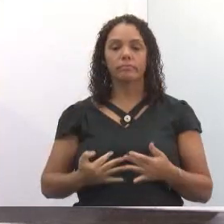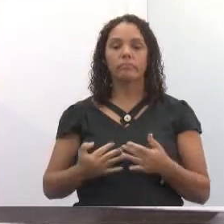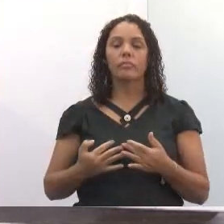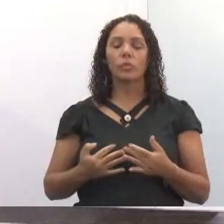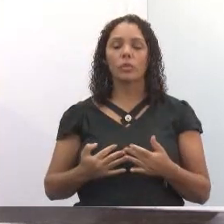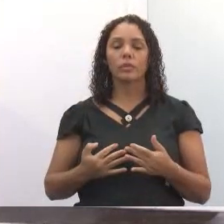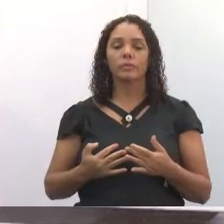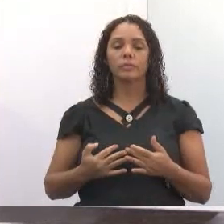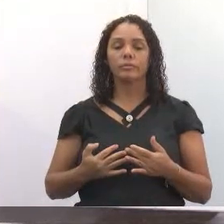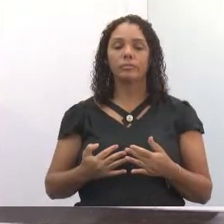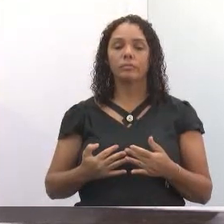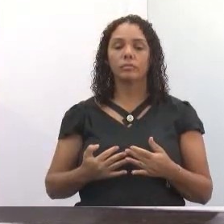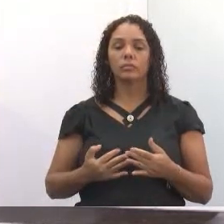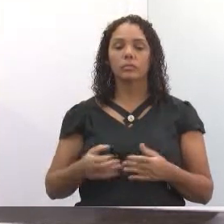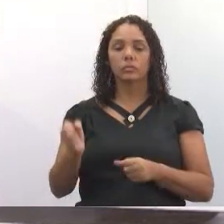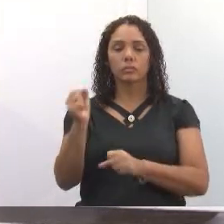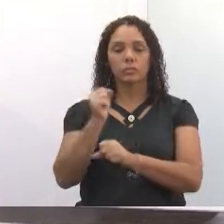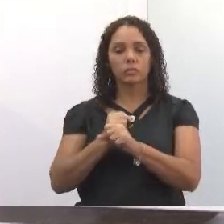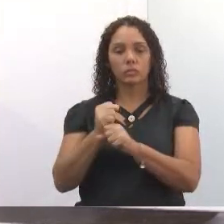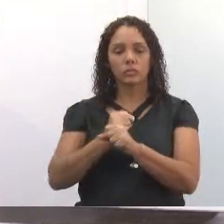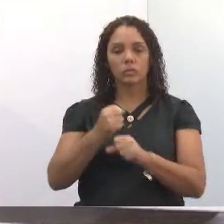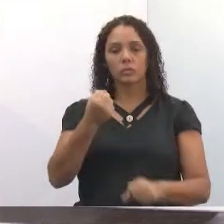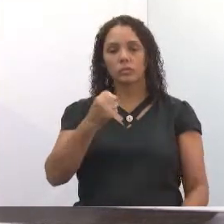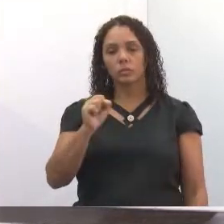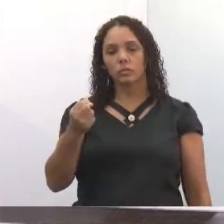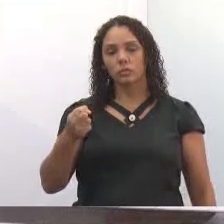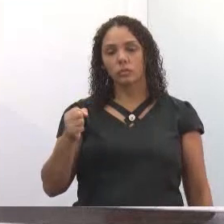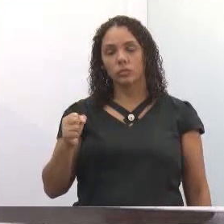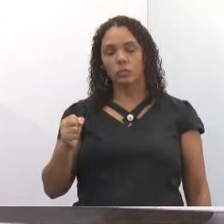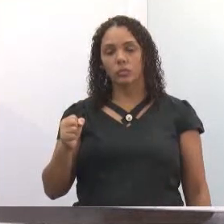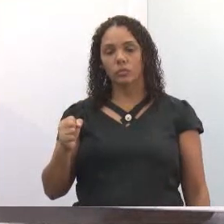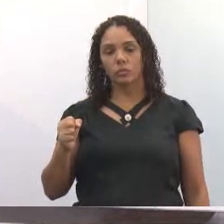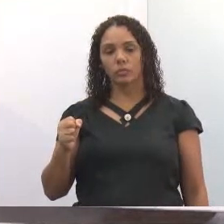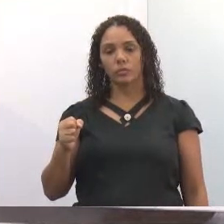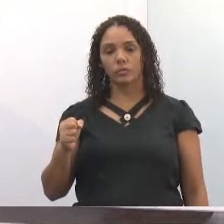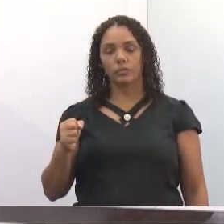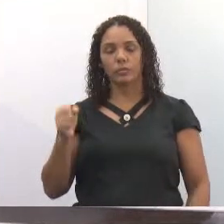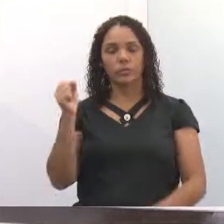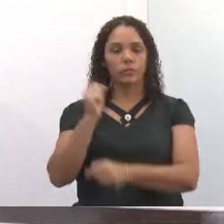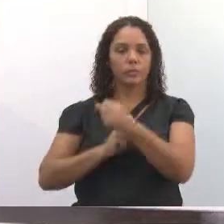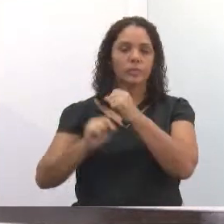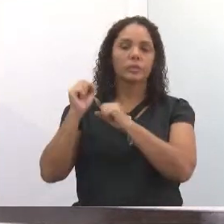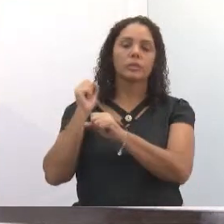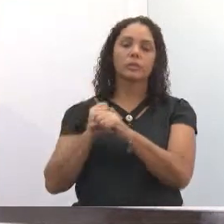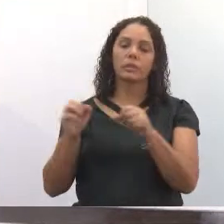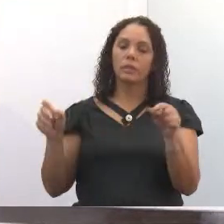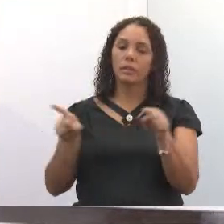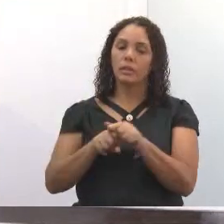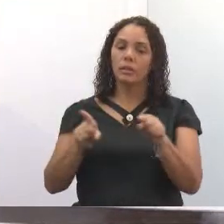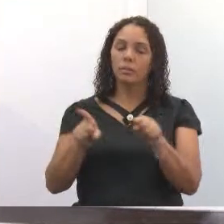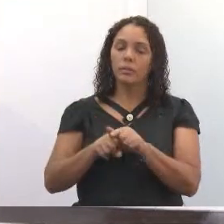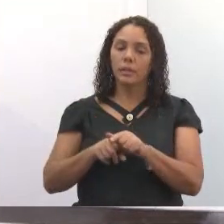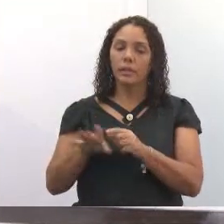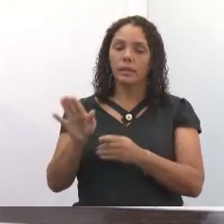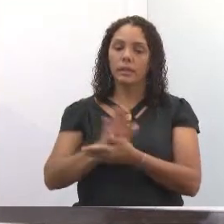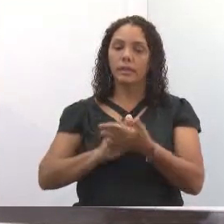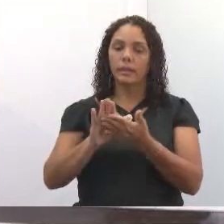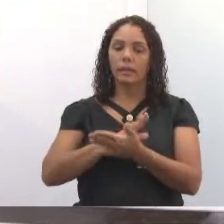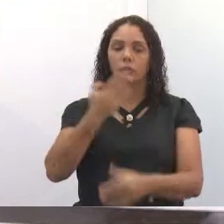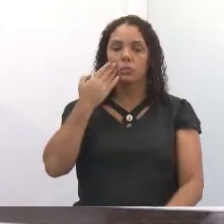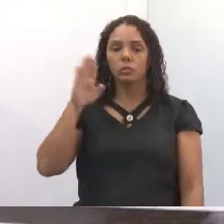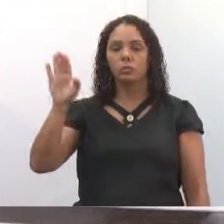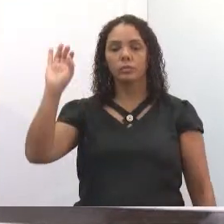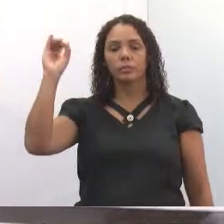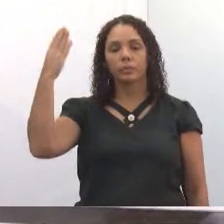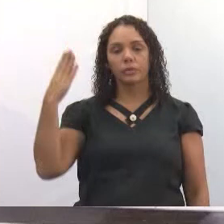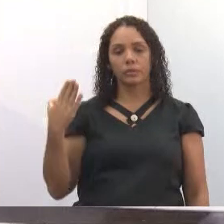que há 8 anos de atuação, bem como anos anteriores, não cumpriram as promessas